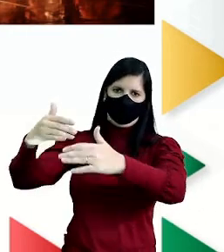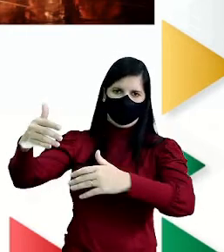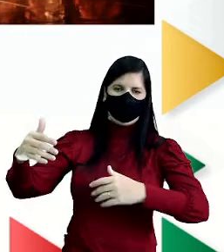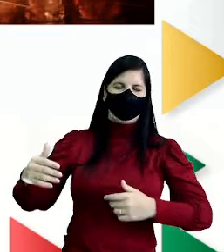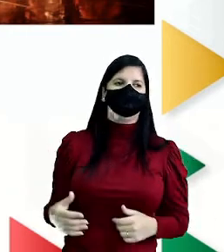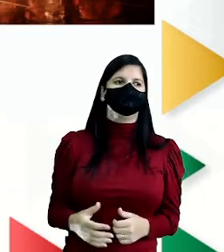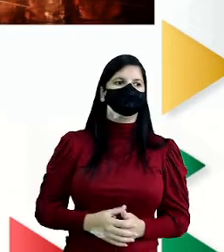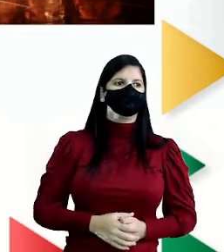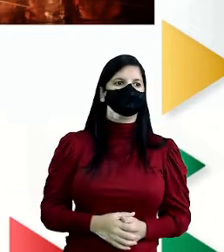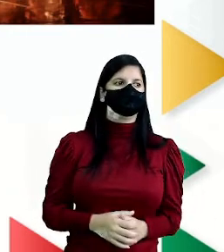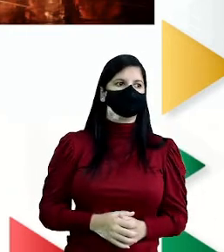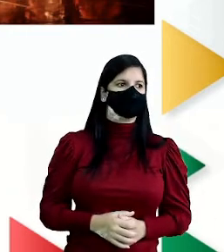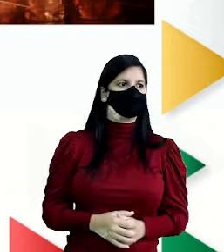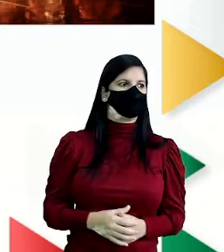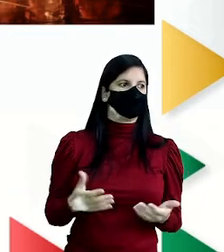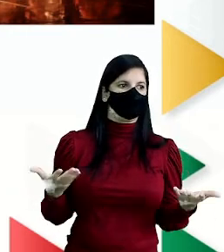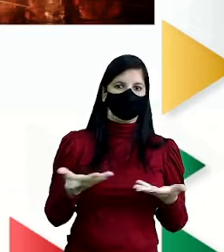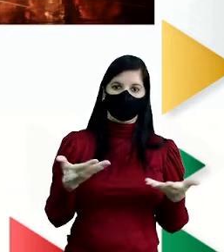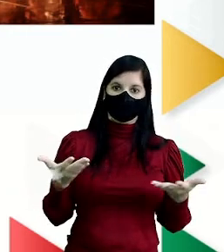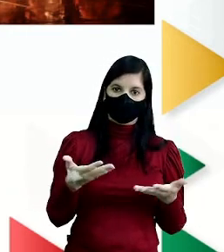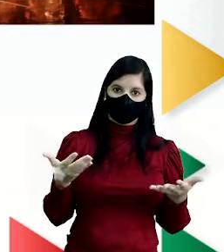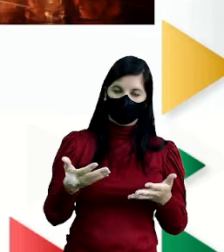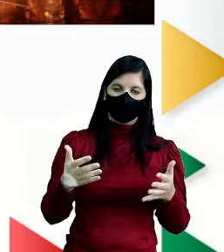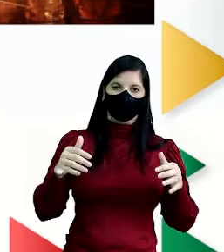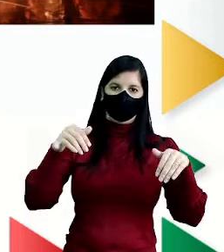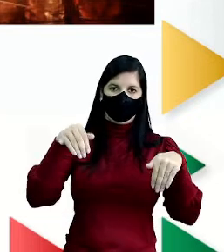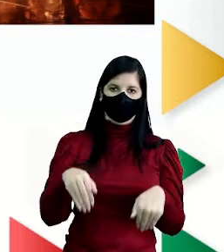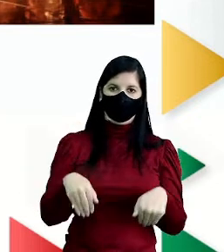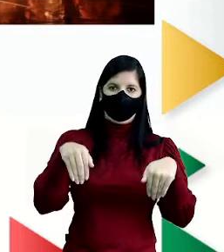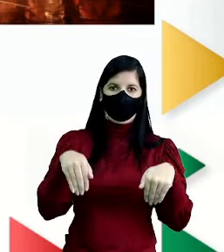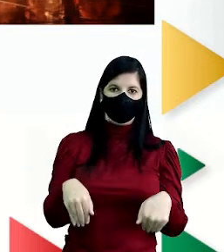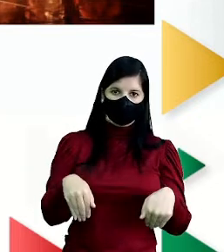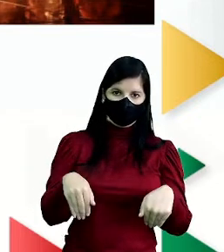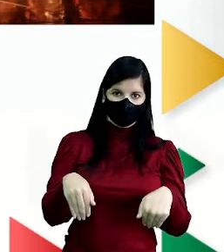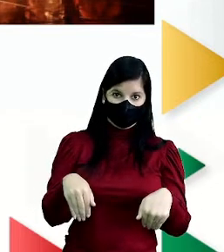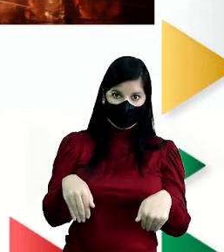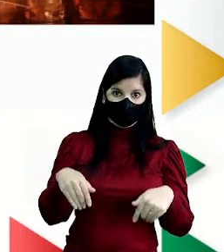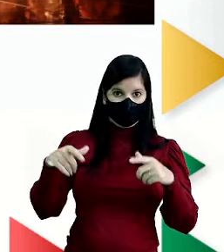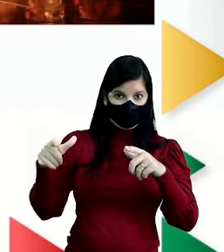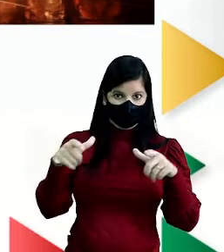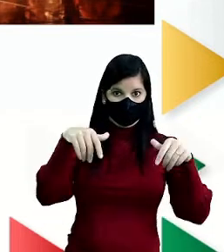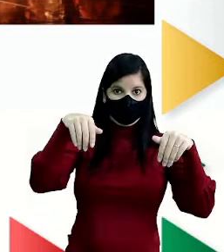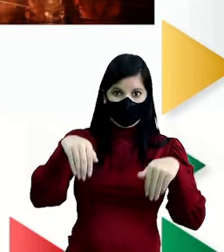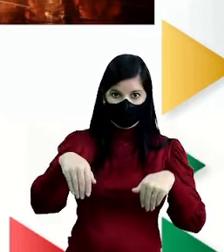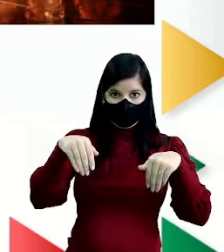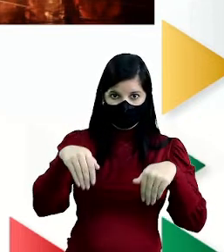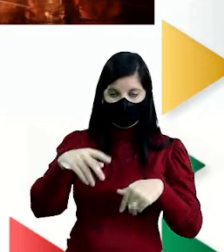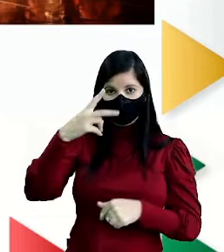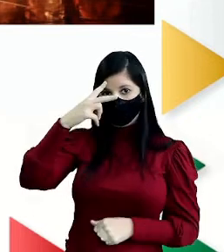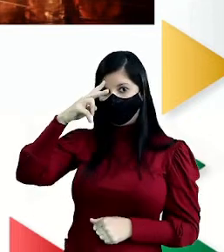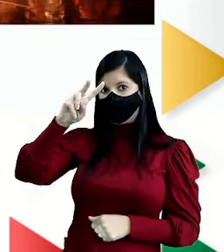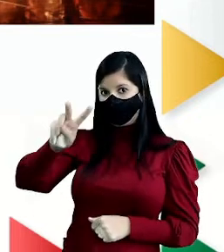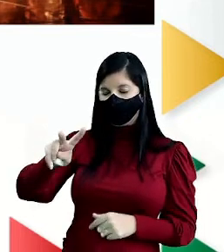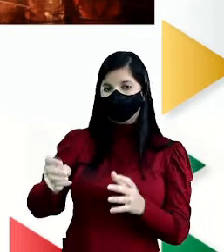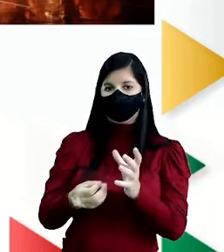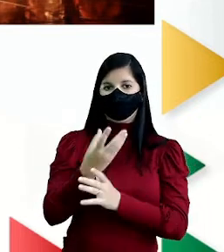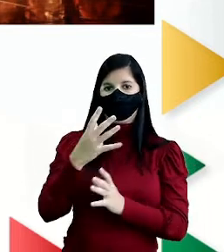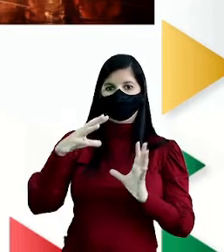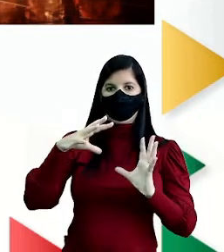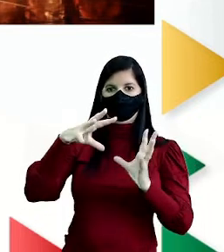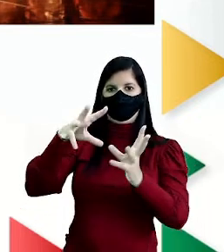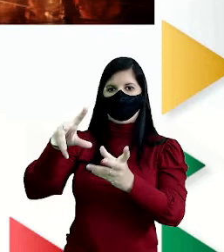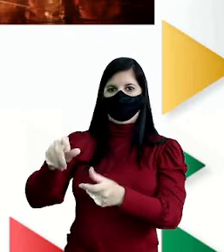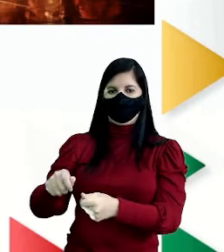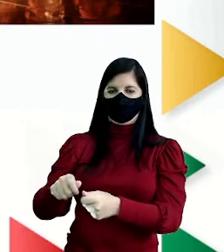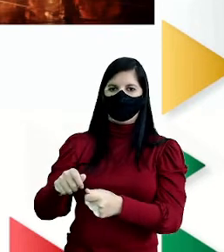acontecendo. Agora, na Austrália. Os australianos transmitem as histórias sobre a criação do mundo, chamada